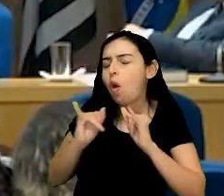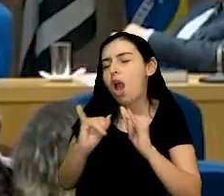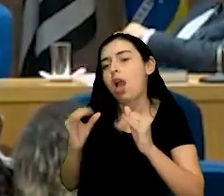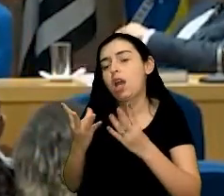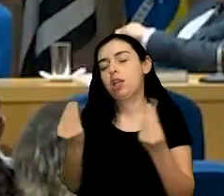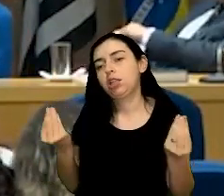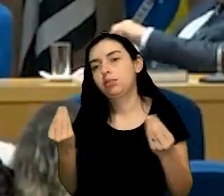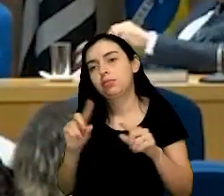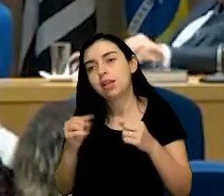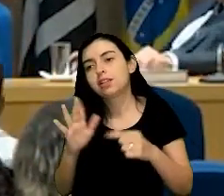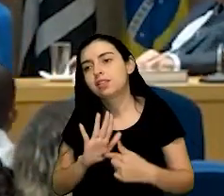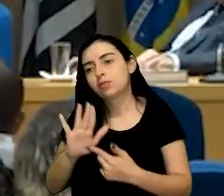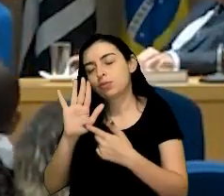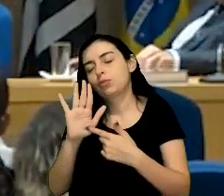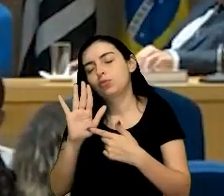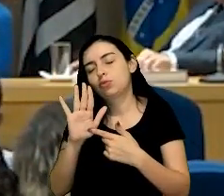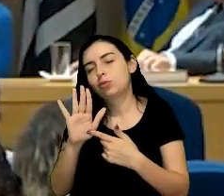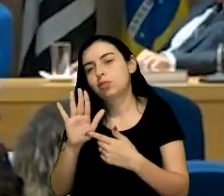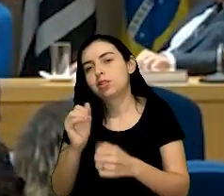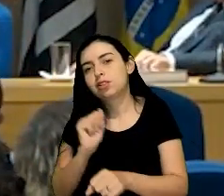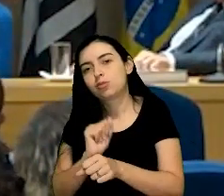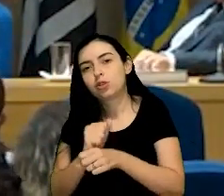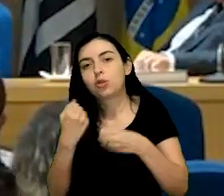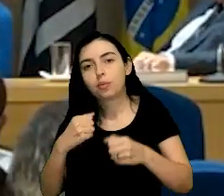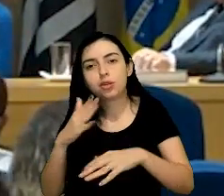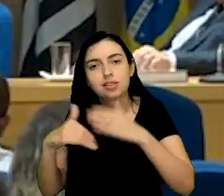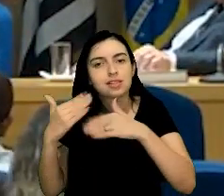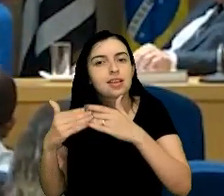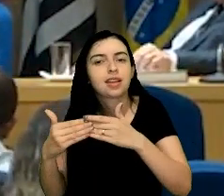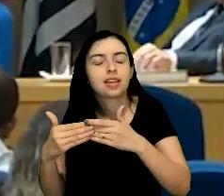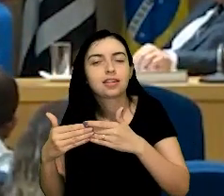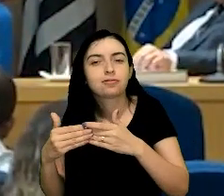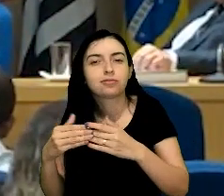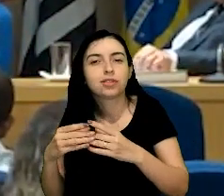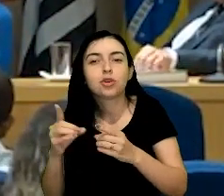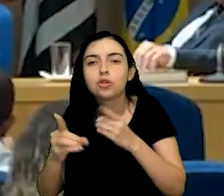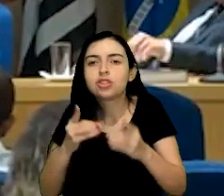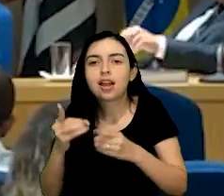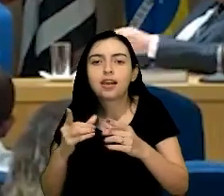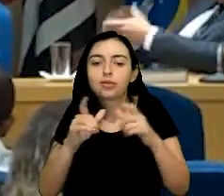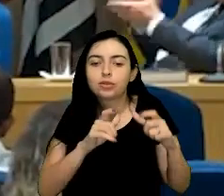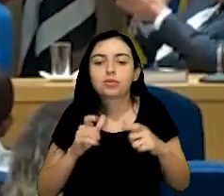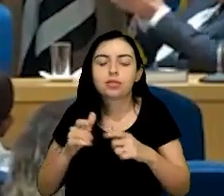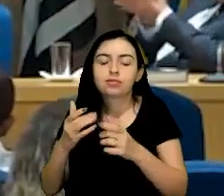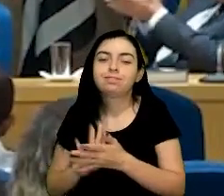disposição e espero que a gente possa continuar em vários momentos, não só nesse. Obrigada.